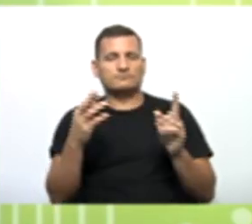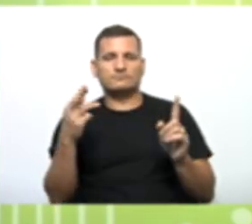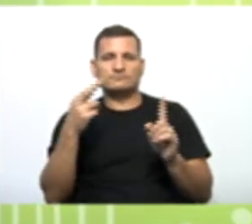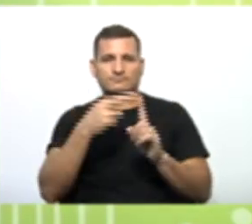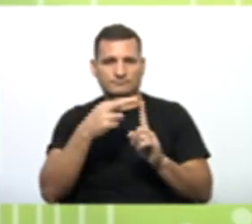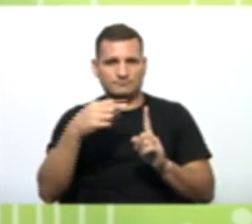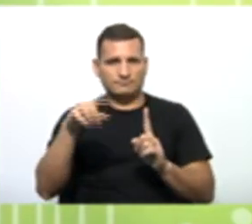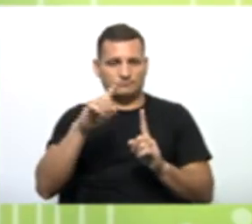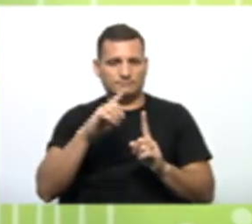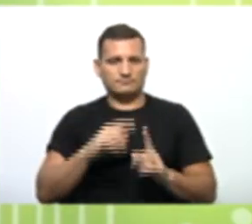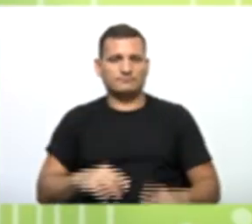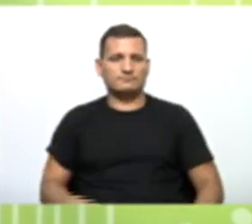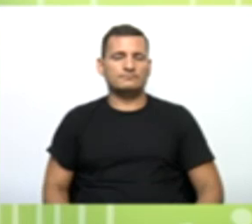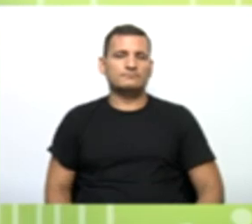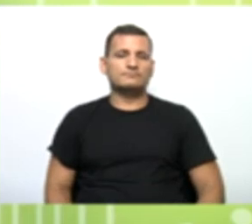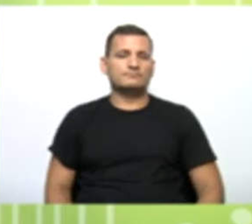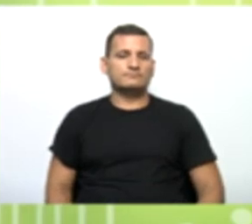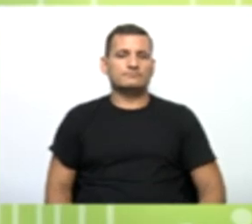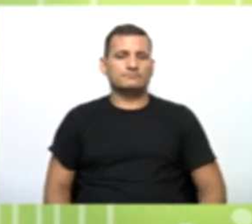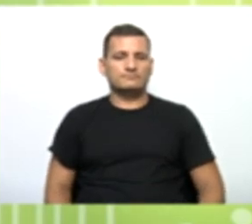para vocês. Vem aqui, ó.